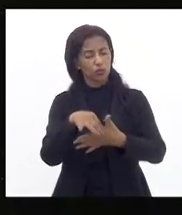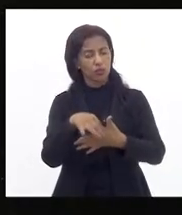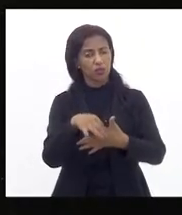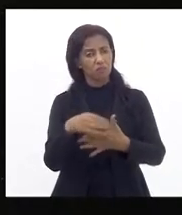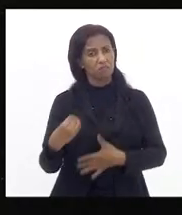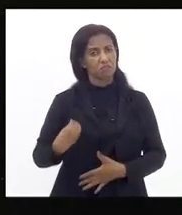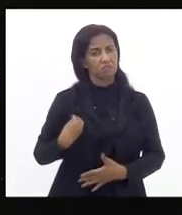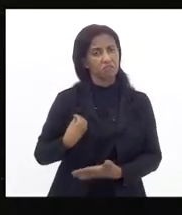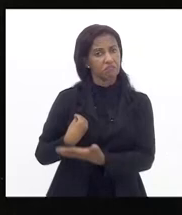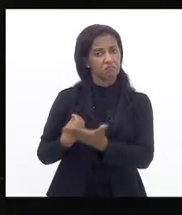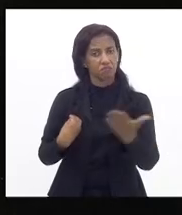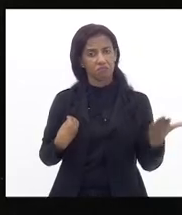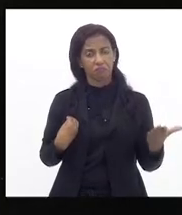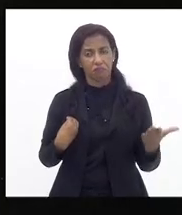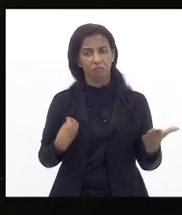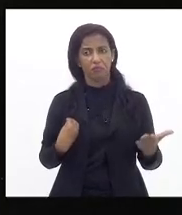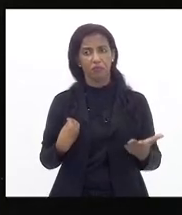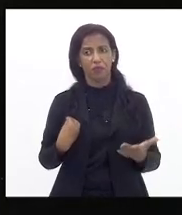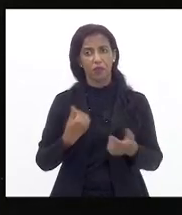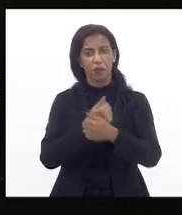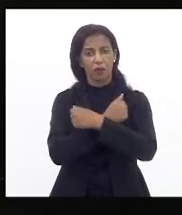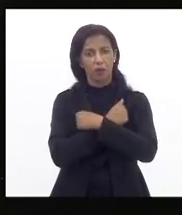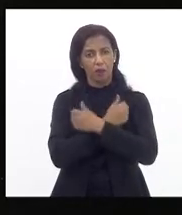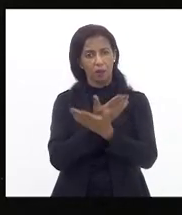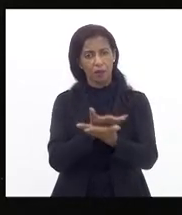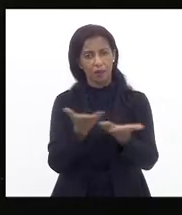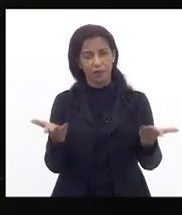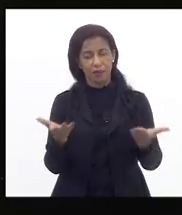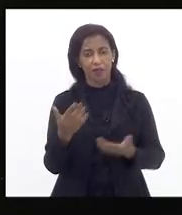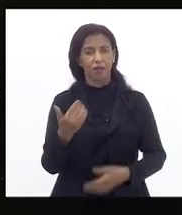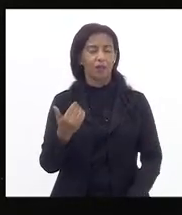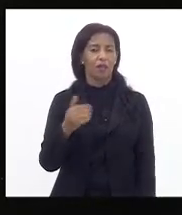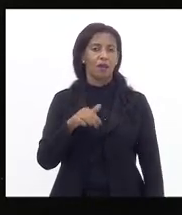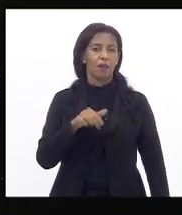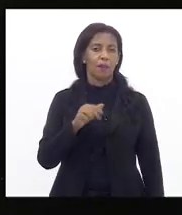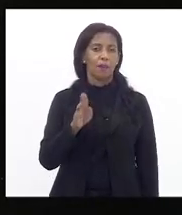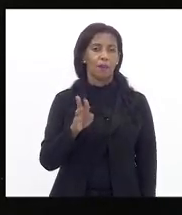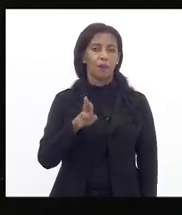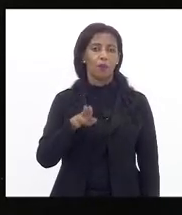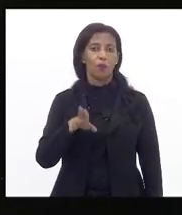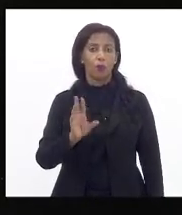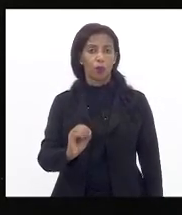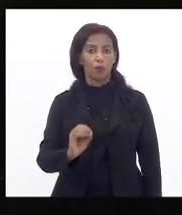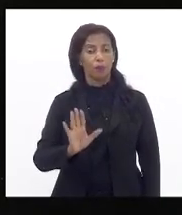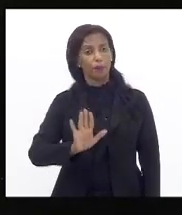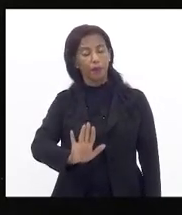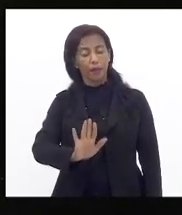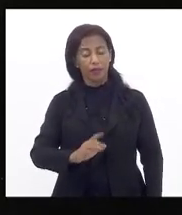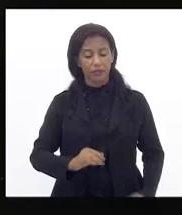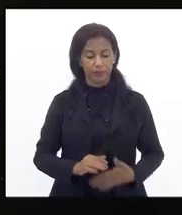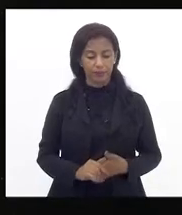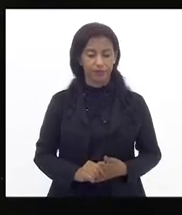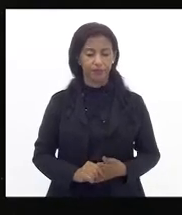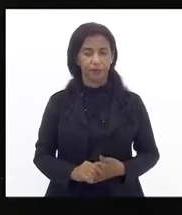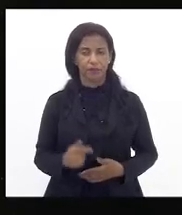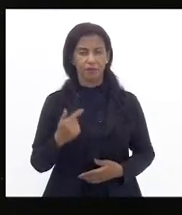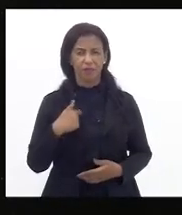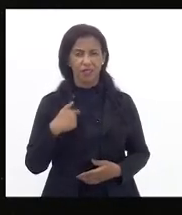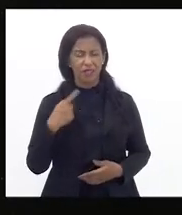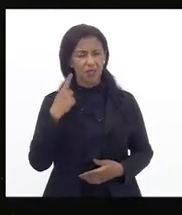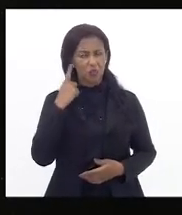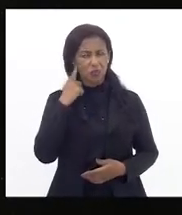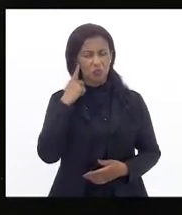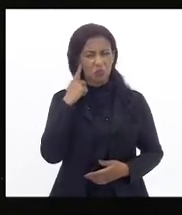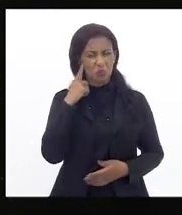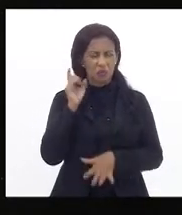presentes aqui um abraço querendo Bruno Sobral mas eu ouvi